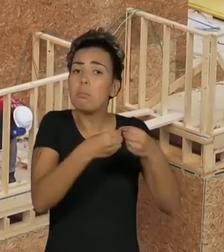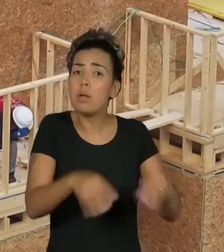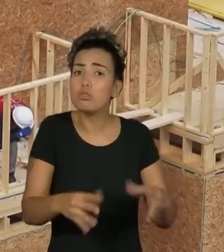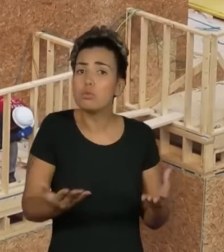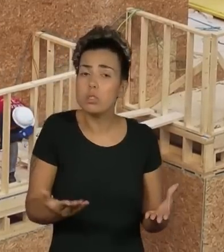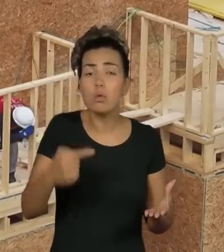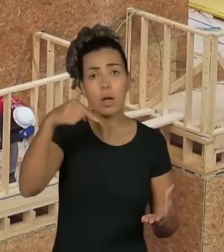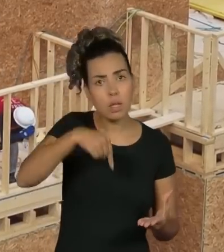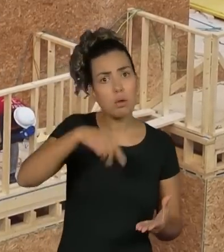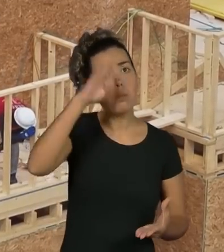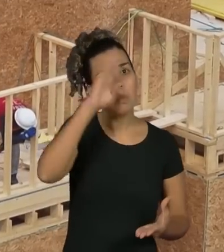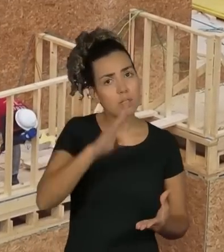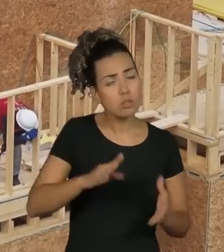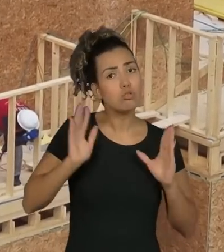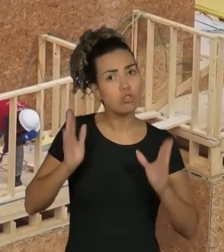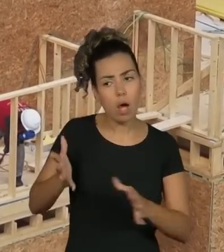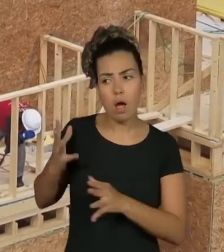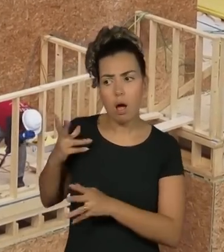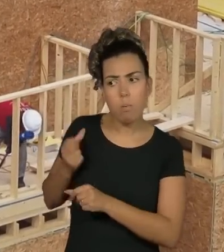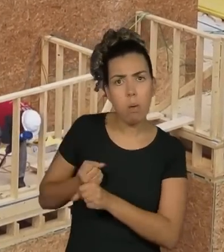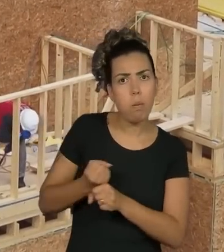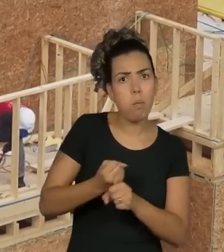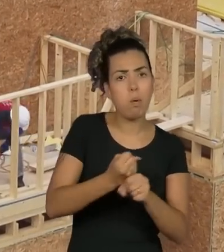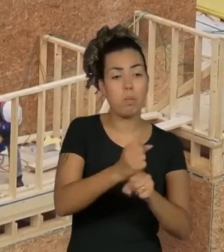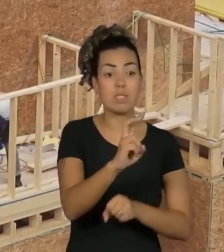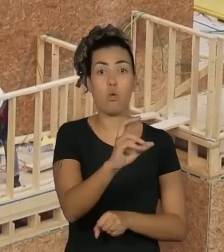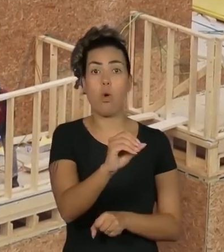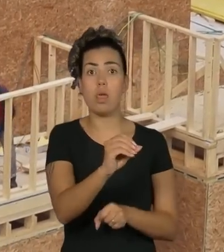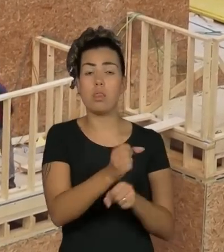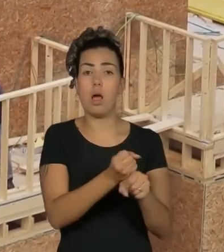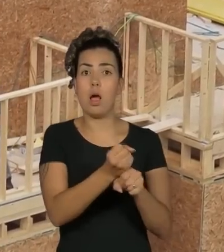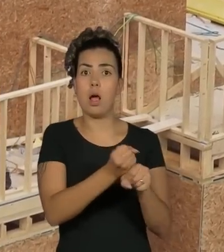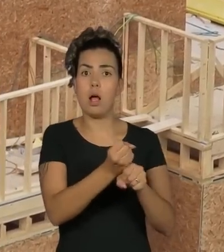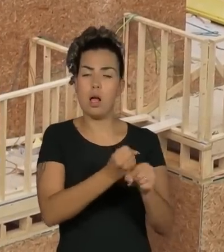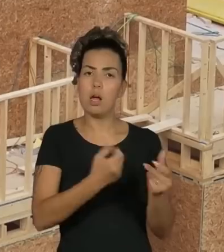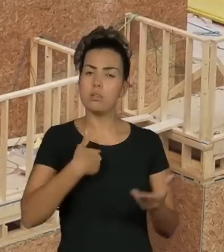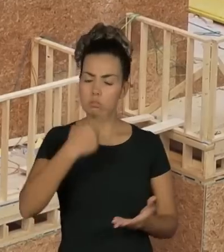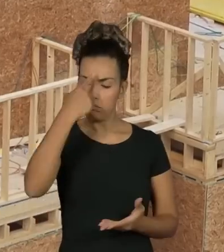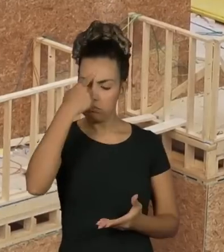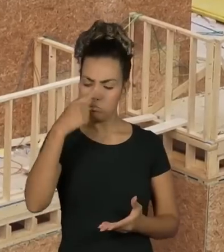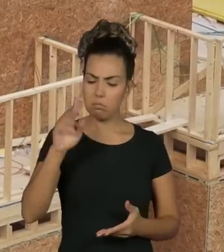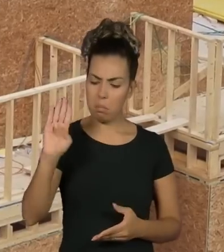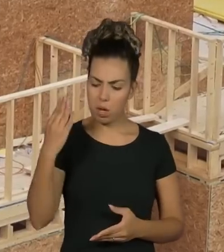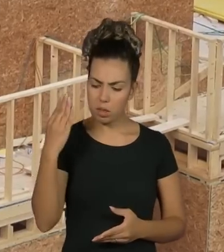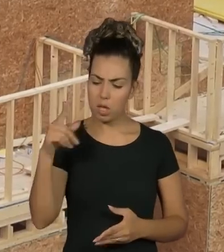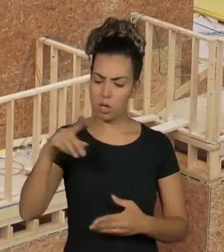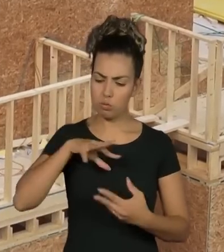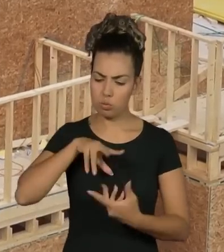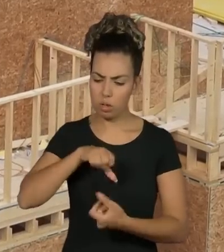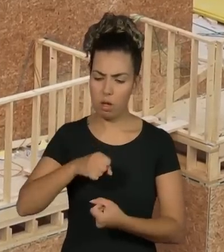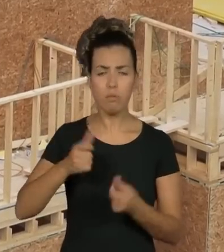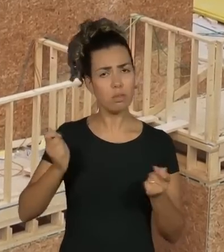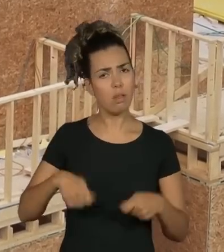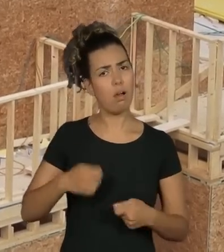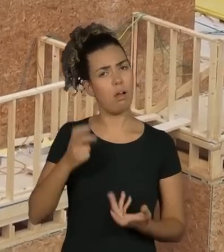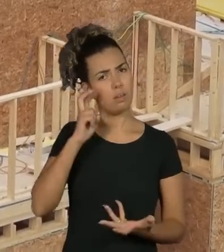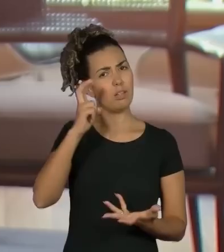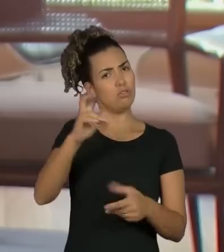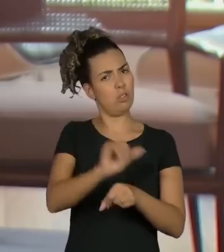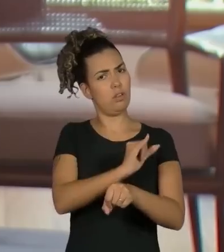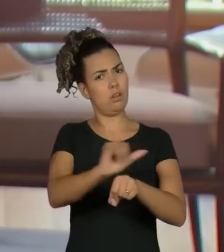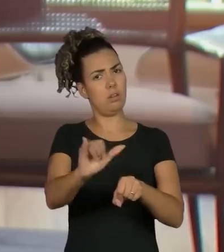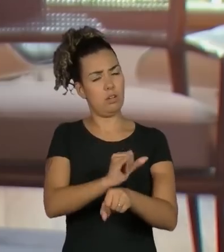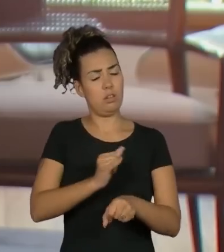50 anos a gente já vem trabalhando pesquisas e usando a madeira de uma forma mais sustentável e mais inteligente. Mas a